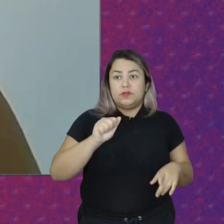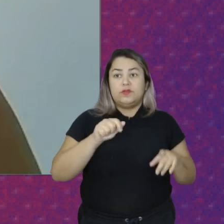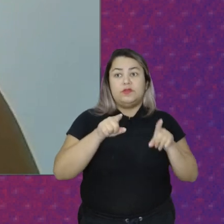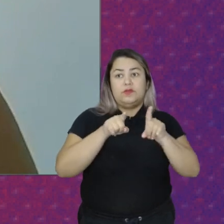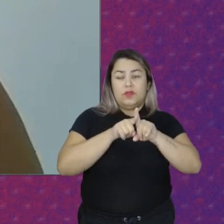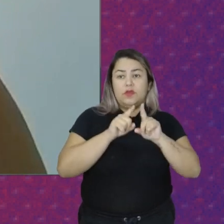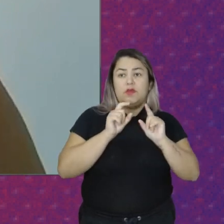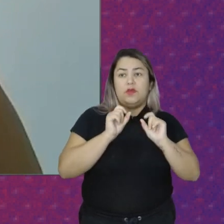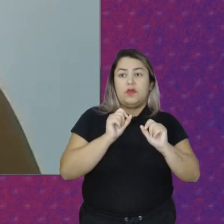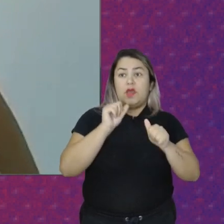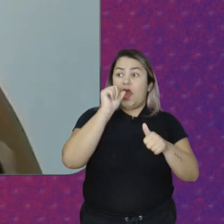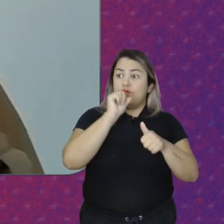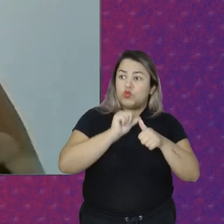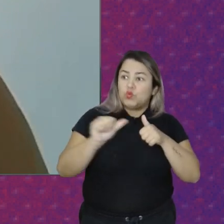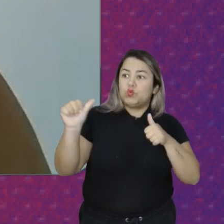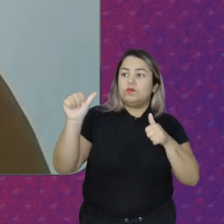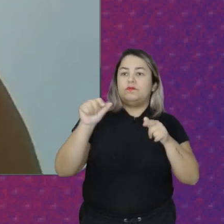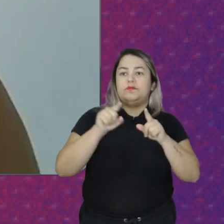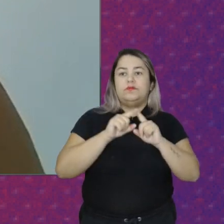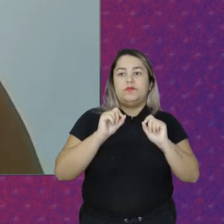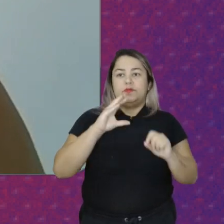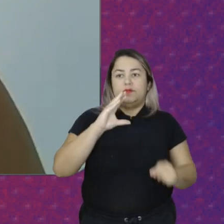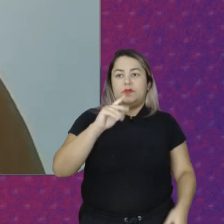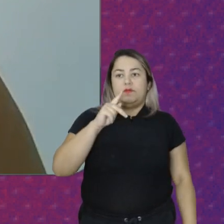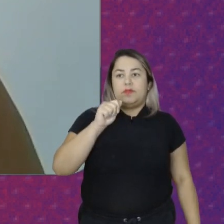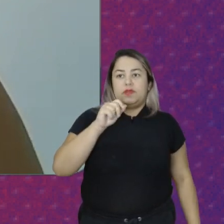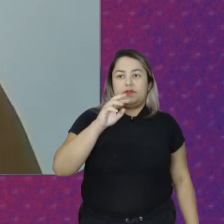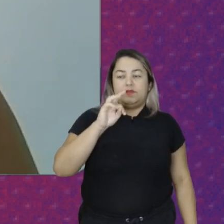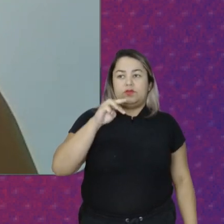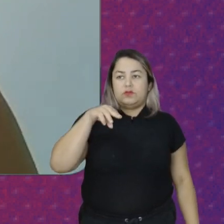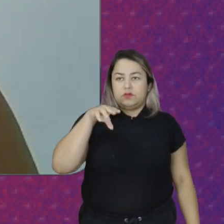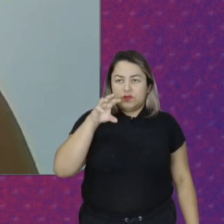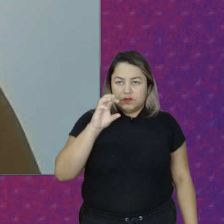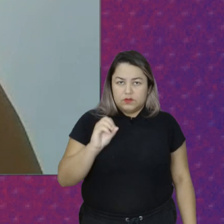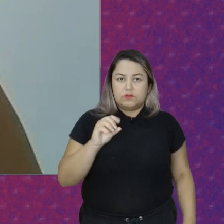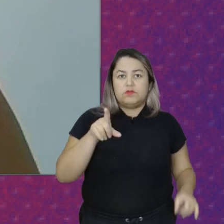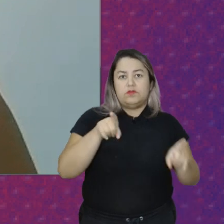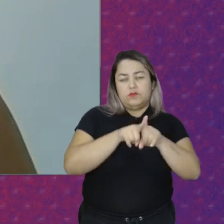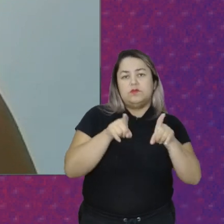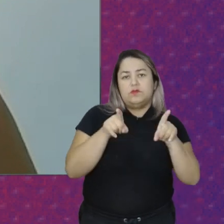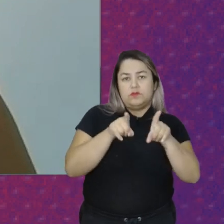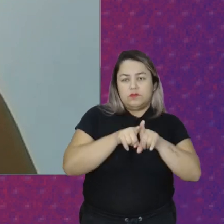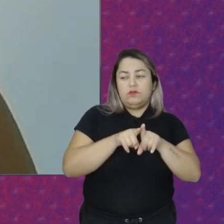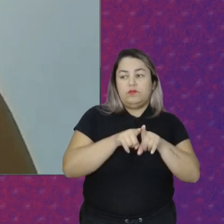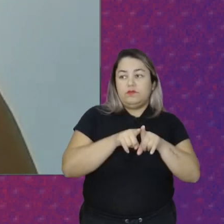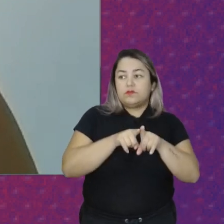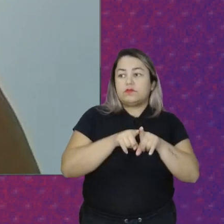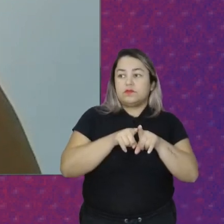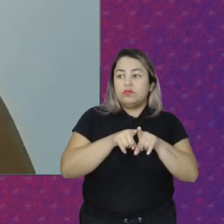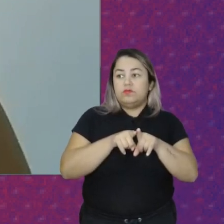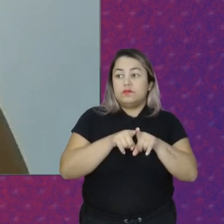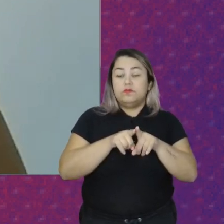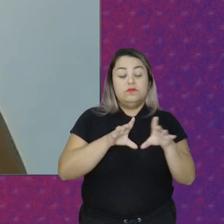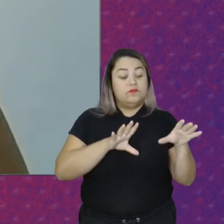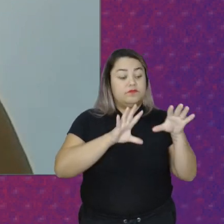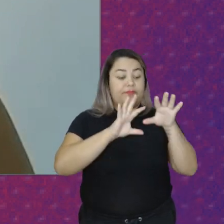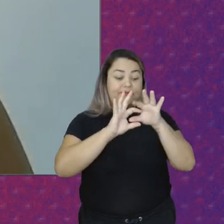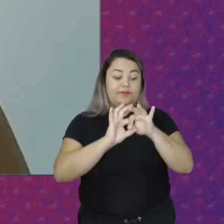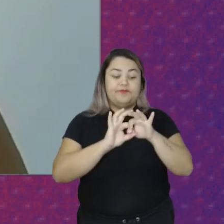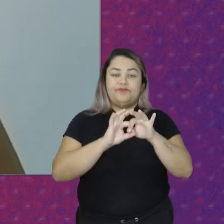barreira do capacitismo, que também é integrado ou conectado